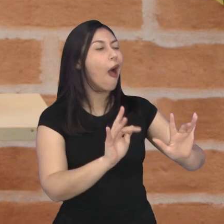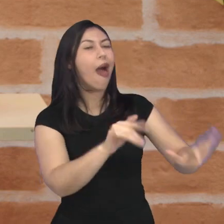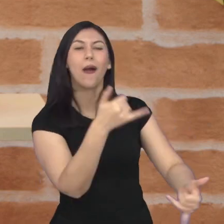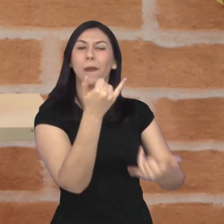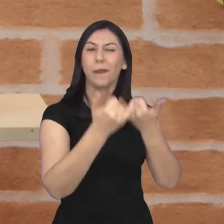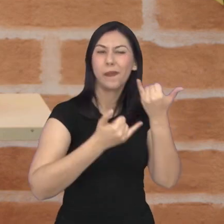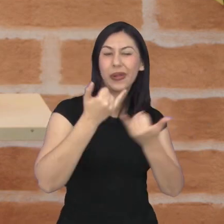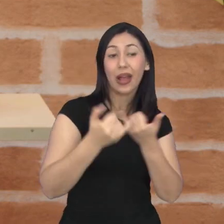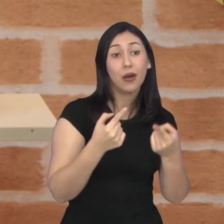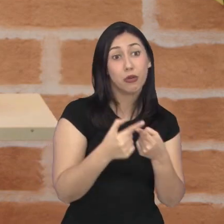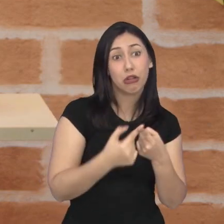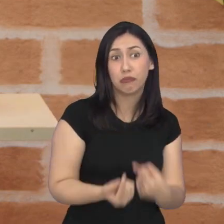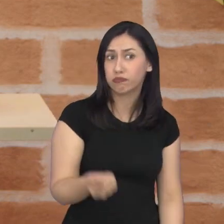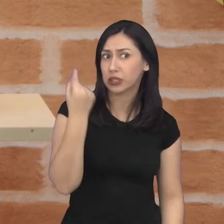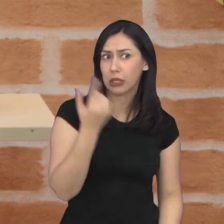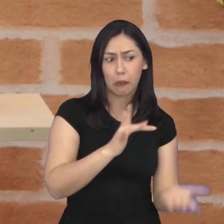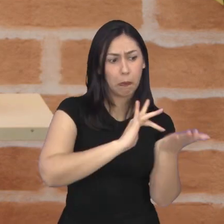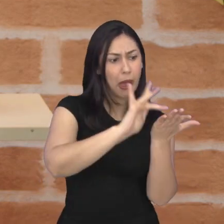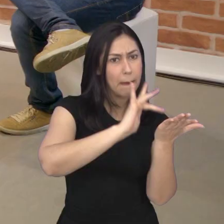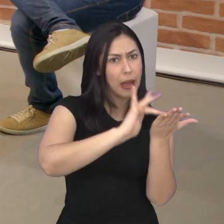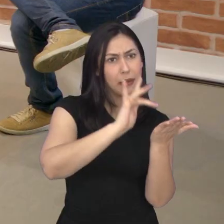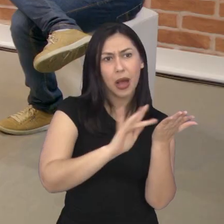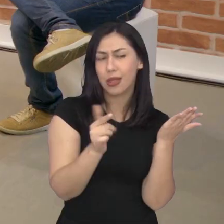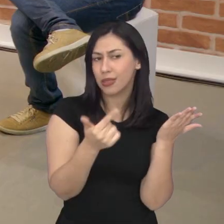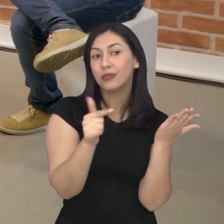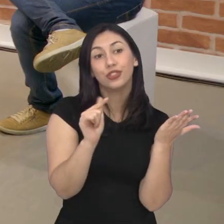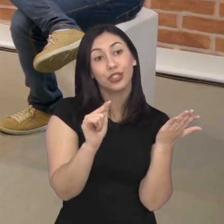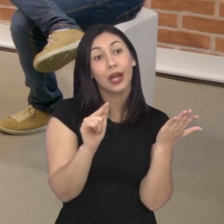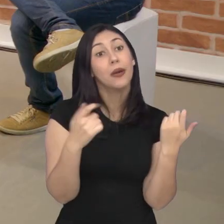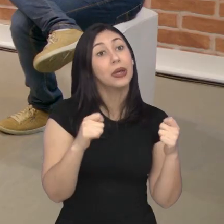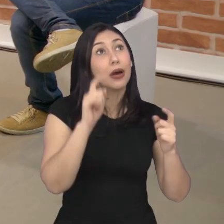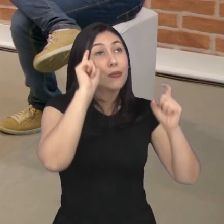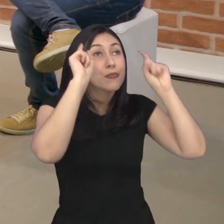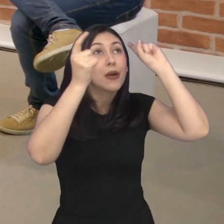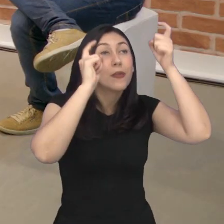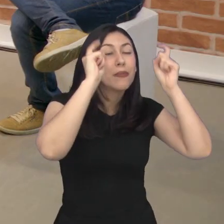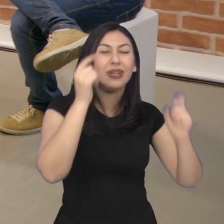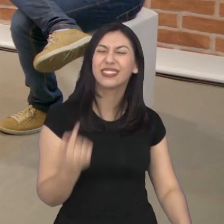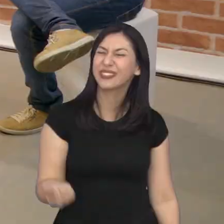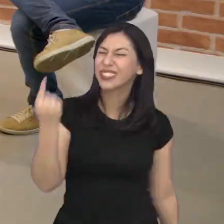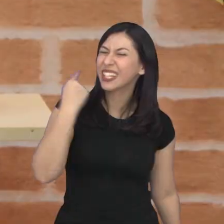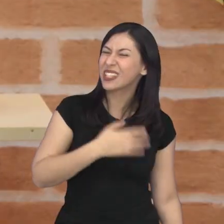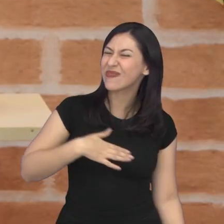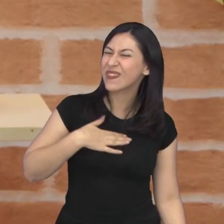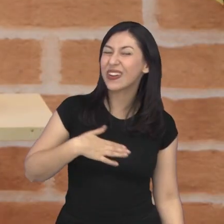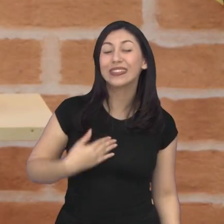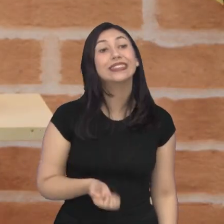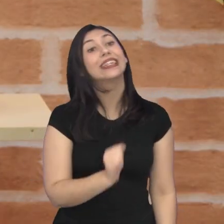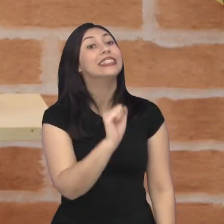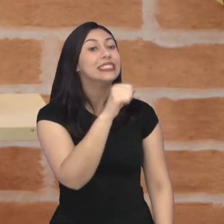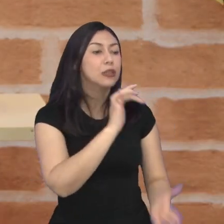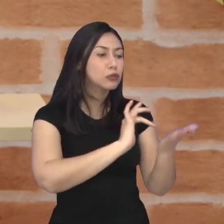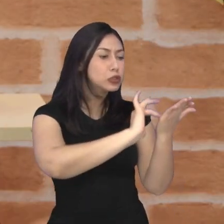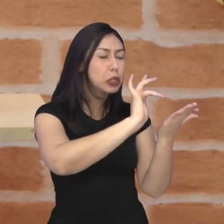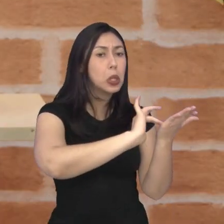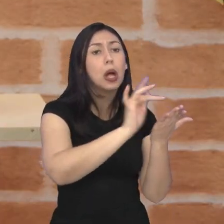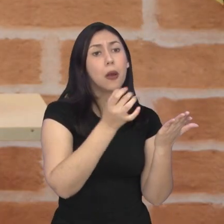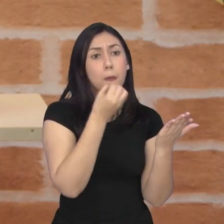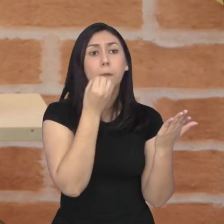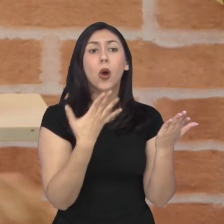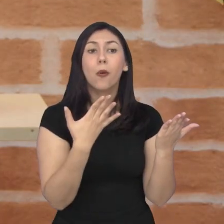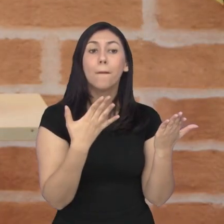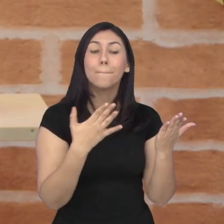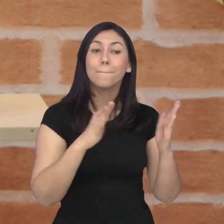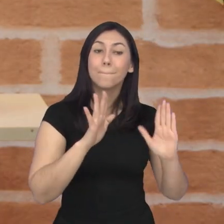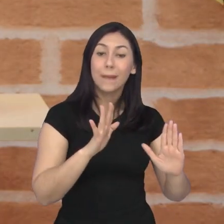inventar a brincadeira mesmo, não tinha celular, então existia um tempo para nós. Época boa. O celular tem várias vantagens, né? Mas tem algumas desvantagens.